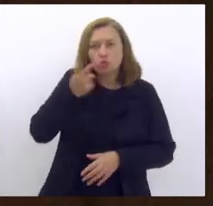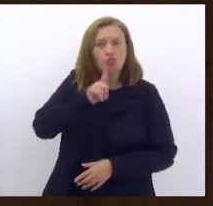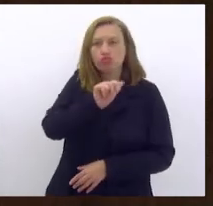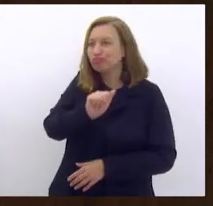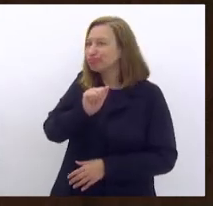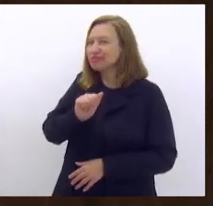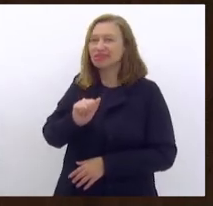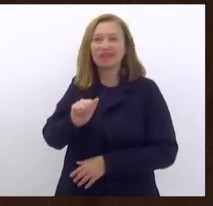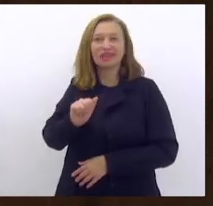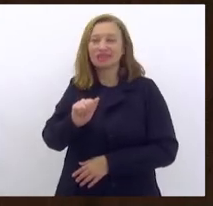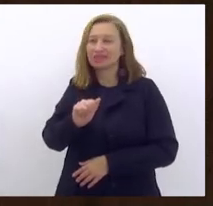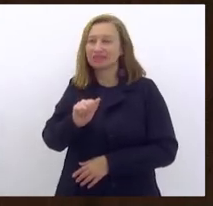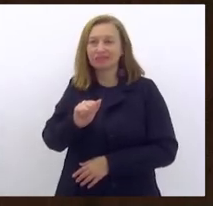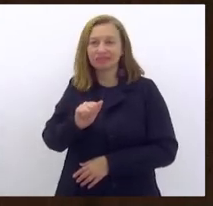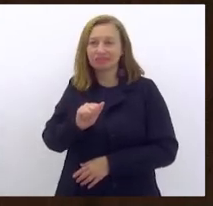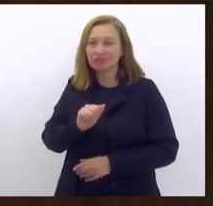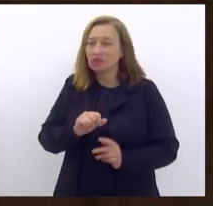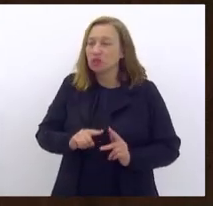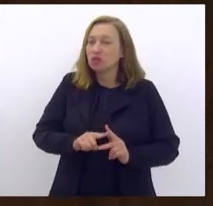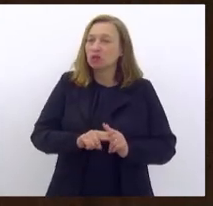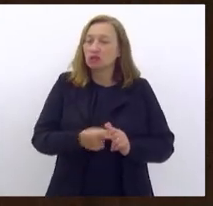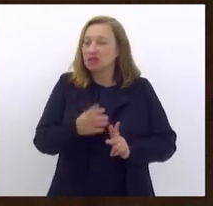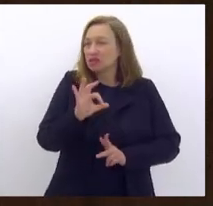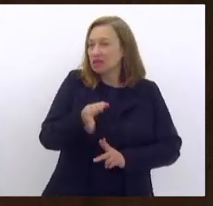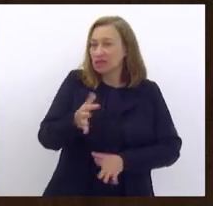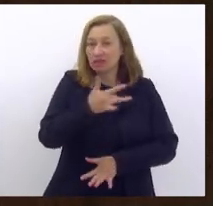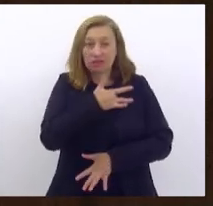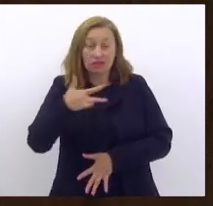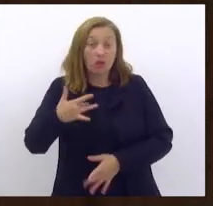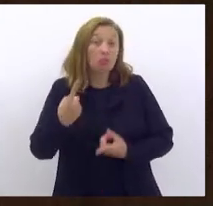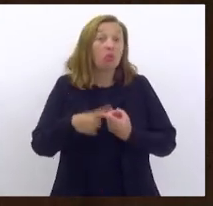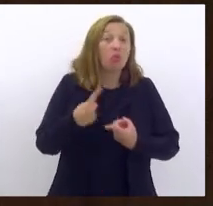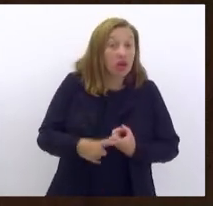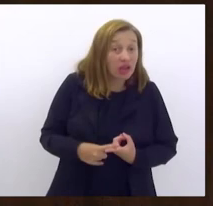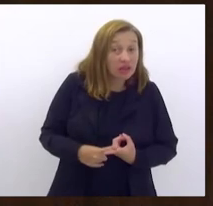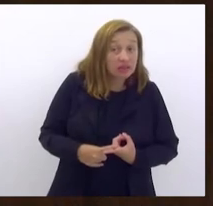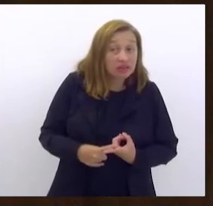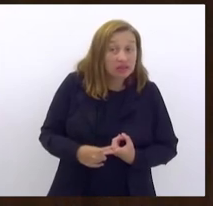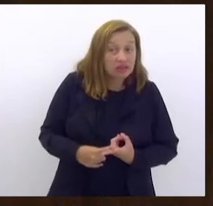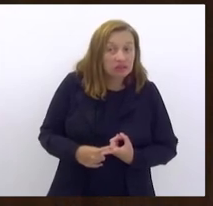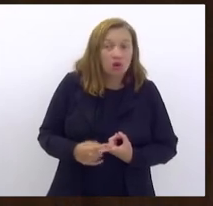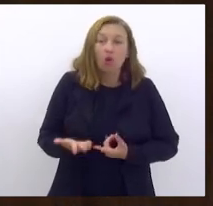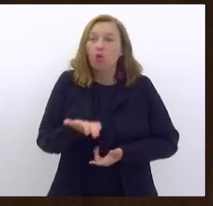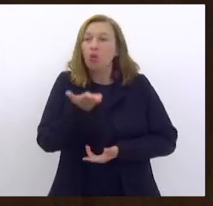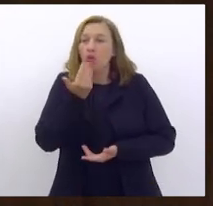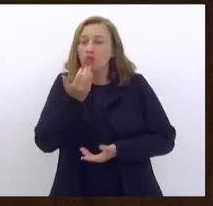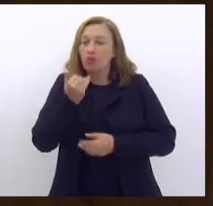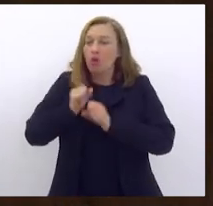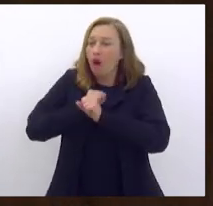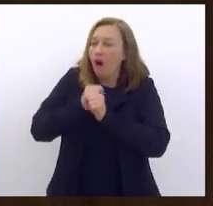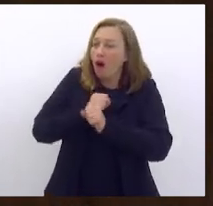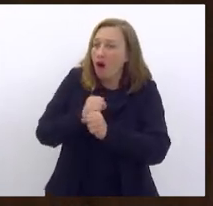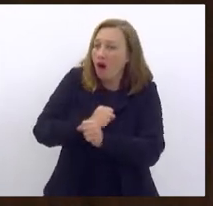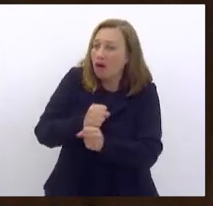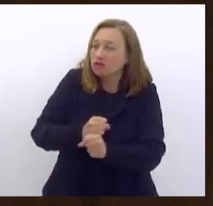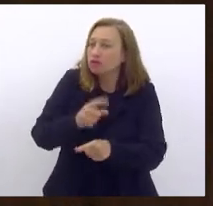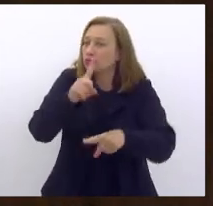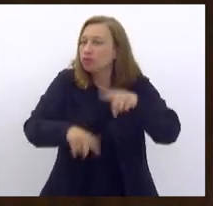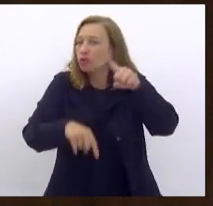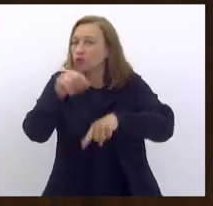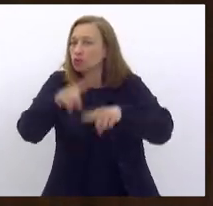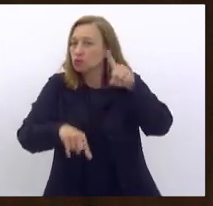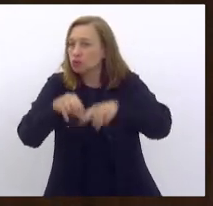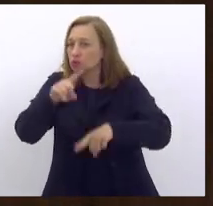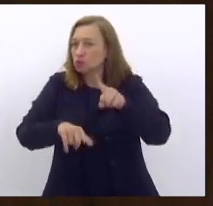consegue ter a manutenção devida da sua saúde, justamente porque ingeriu por muito tempo produto